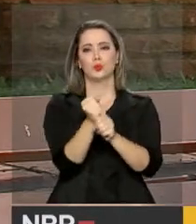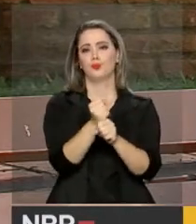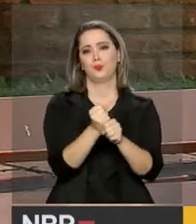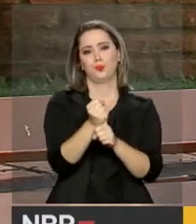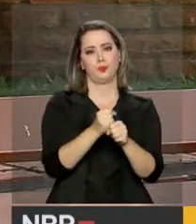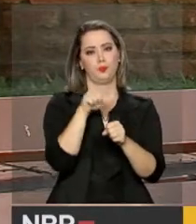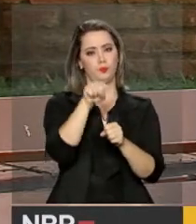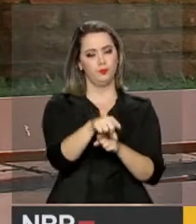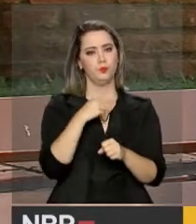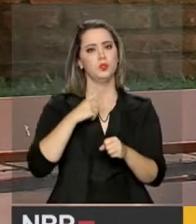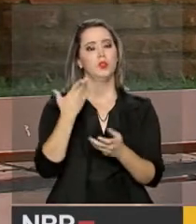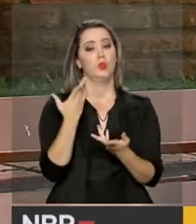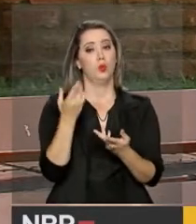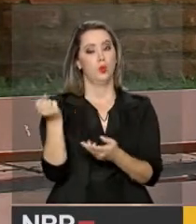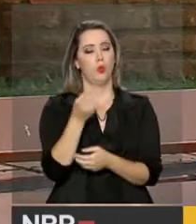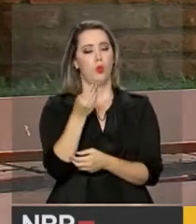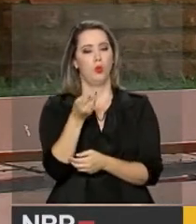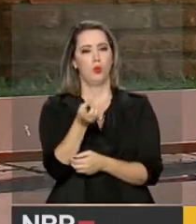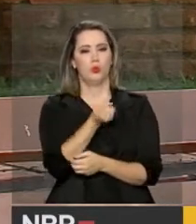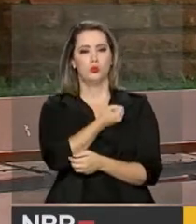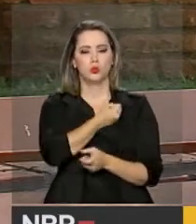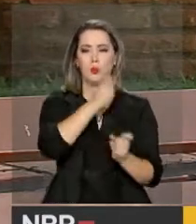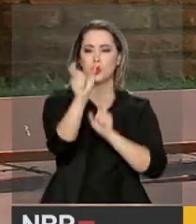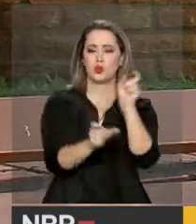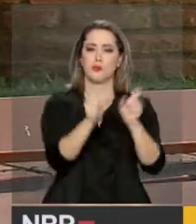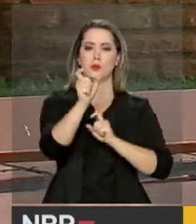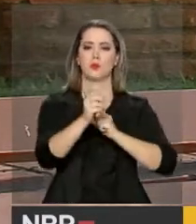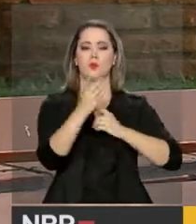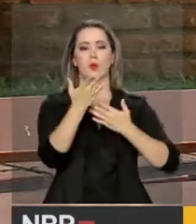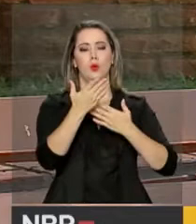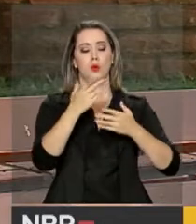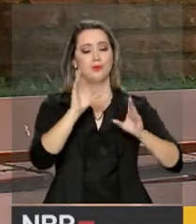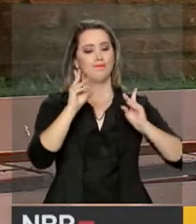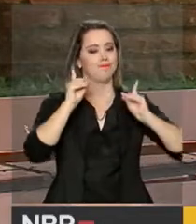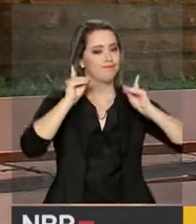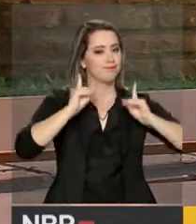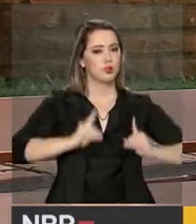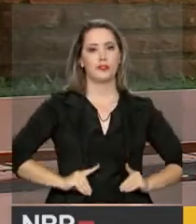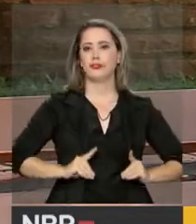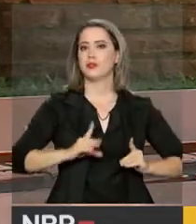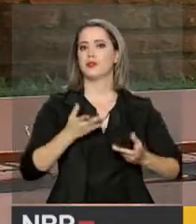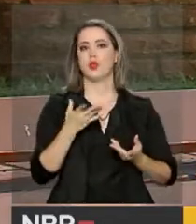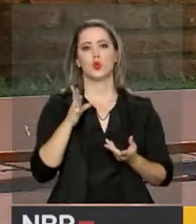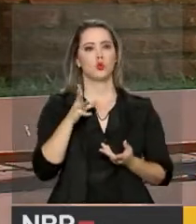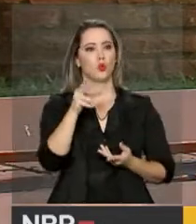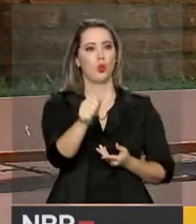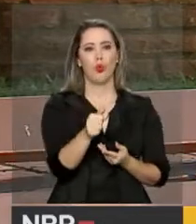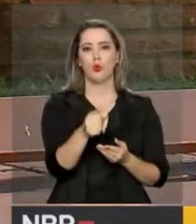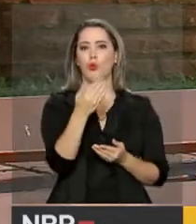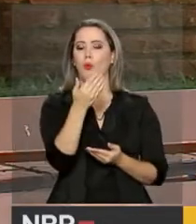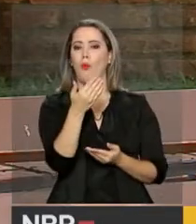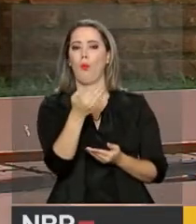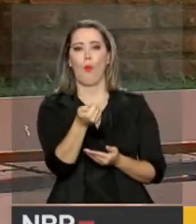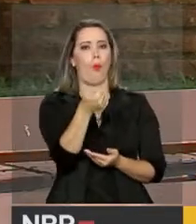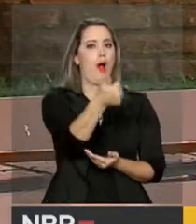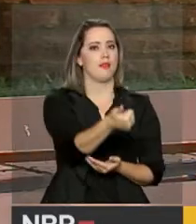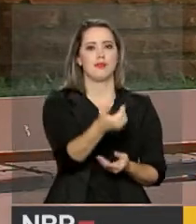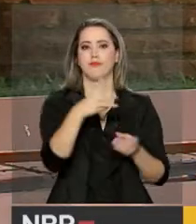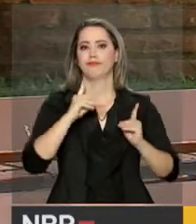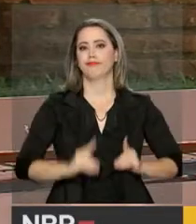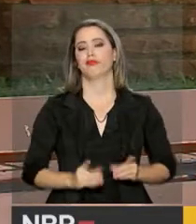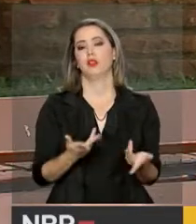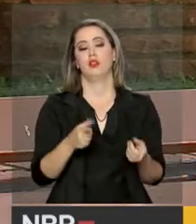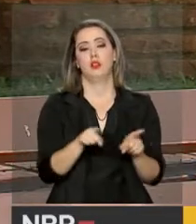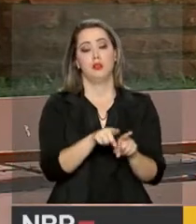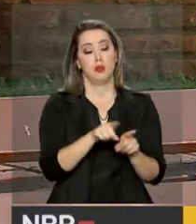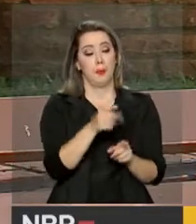com uma expressiva quantidade de pessoas que ficam incapazes para o trabalho, seja totalmente, seja parcialmente, e ainda um